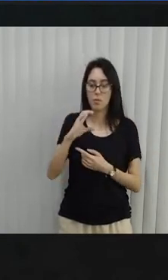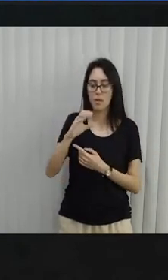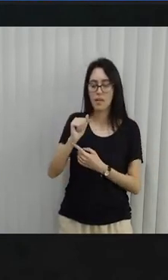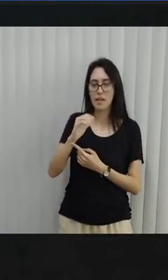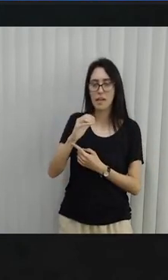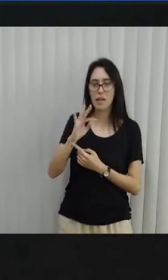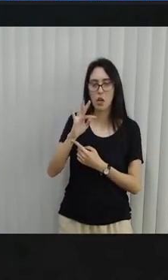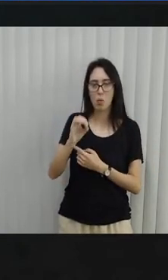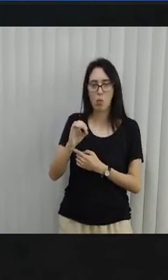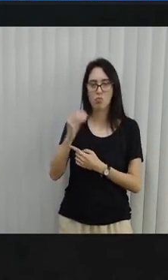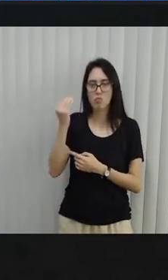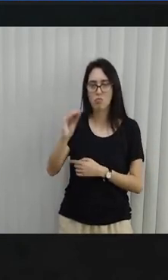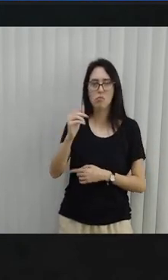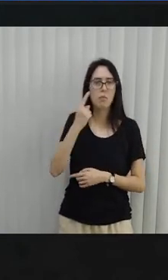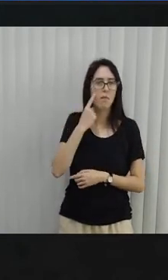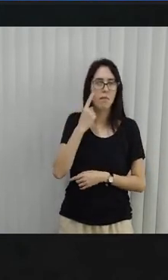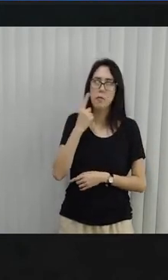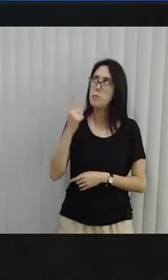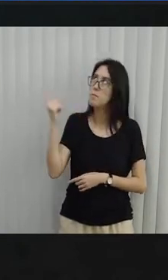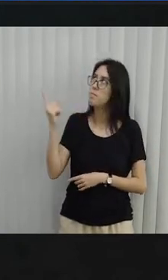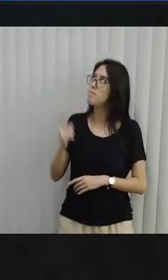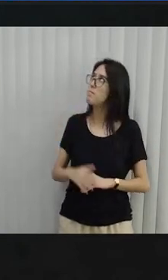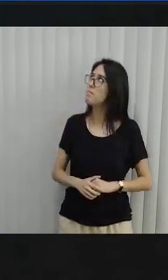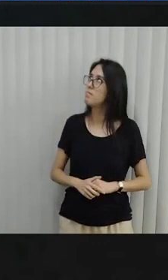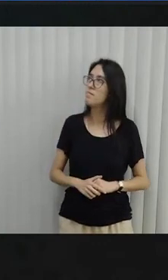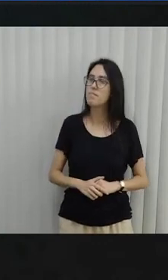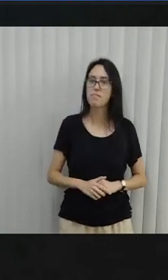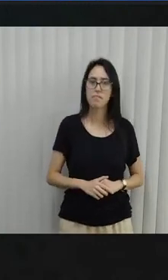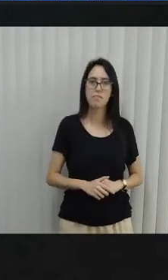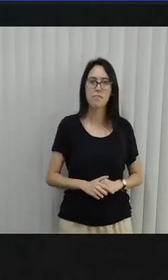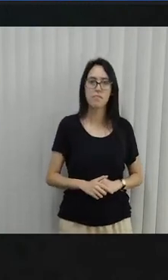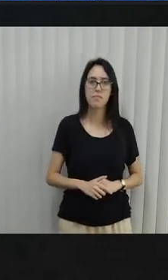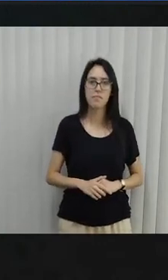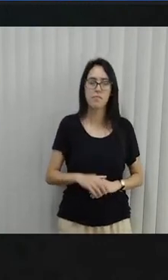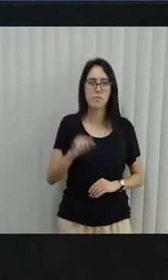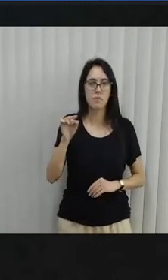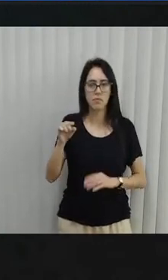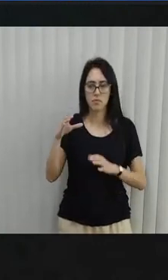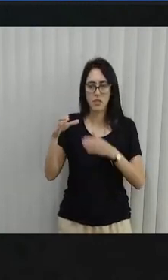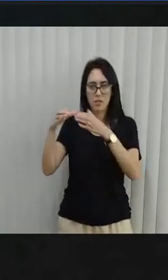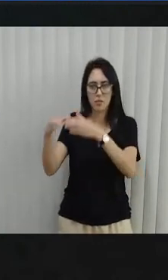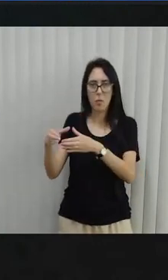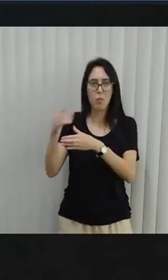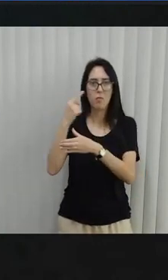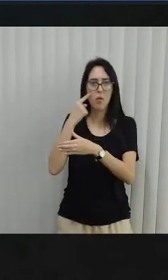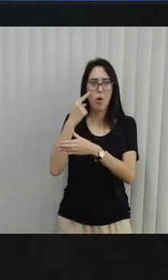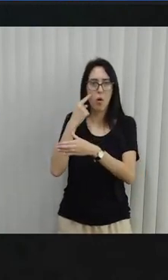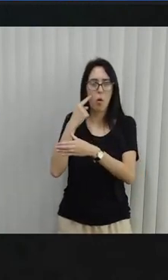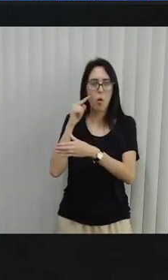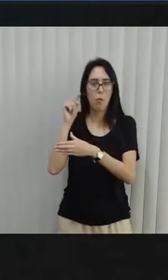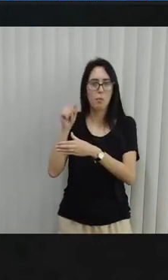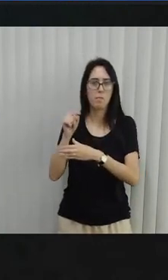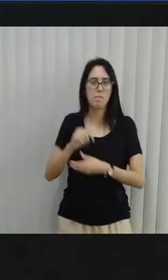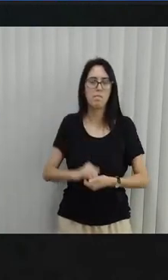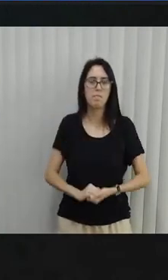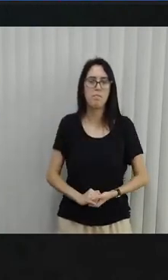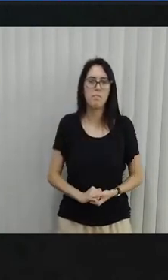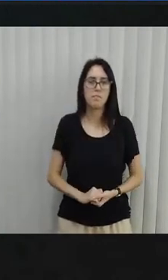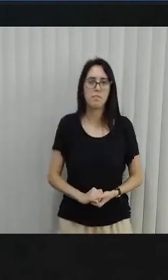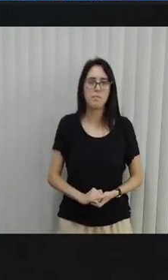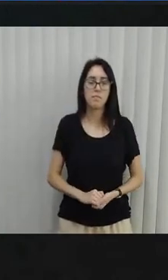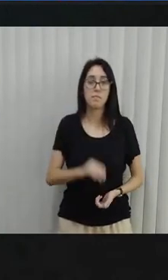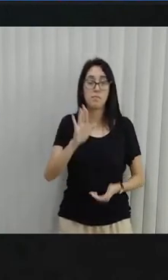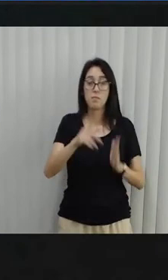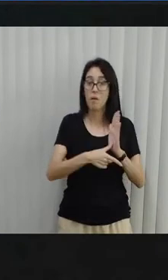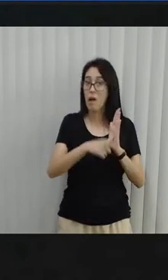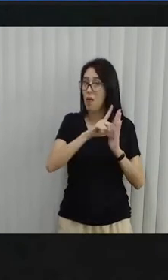ser? Pode. Tá. O cacto é bem legal. Vamos lá. Vou até deixar uns desafios depois para vocês. Antes de eu